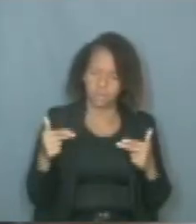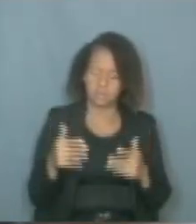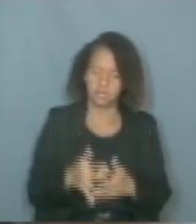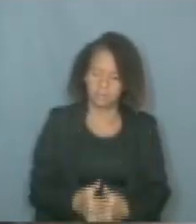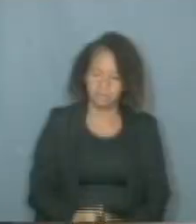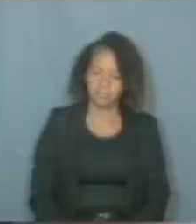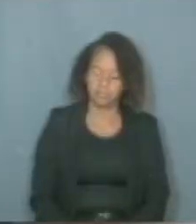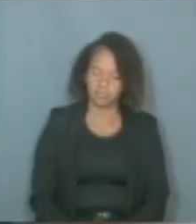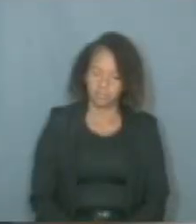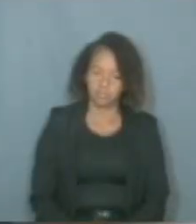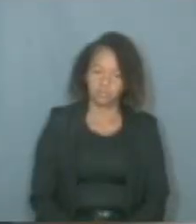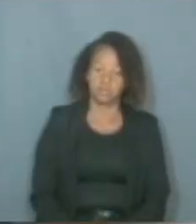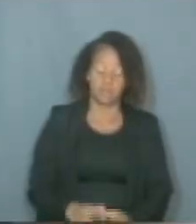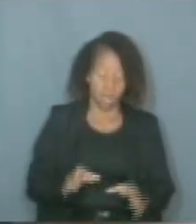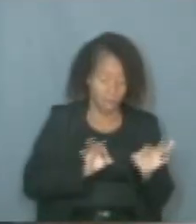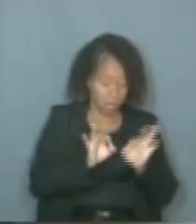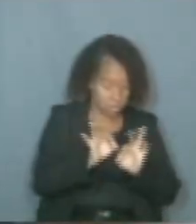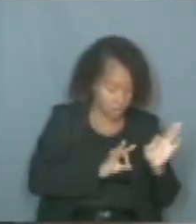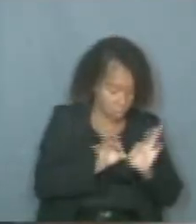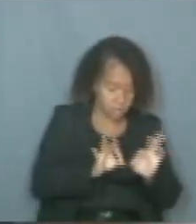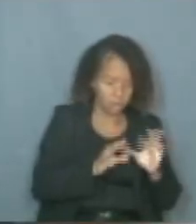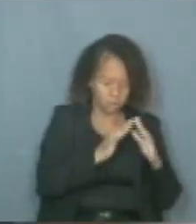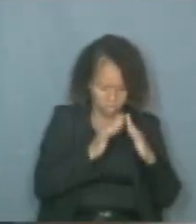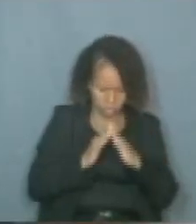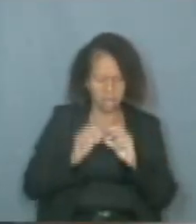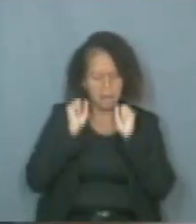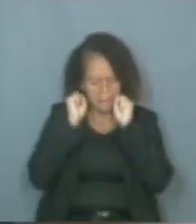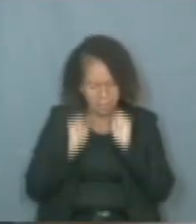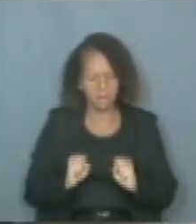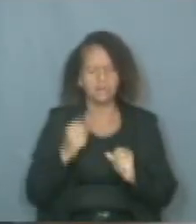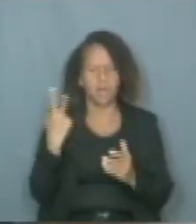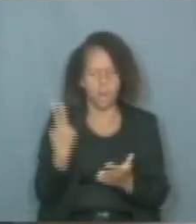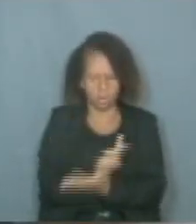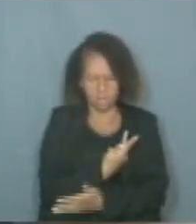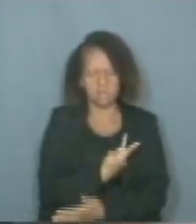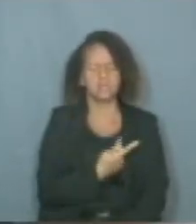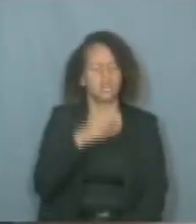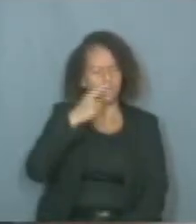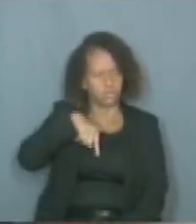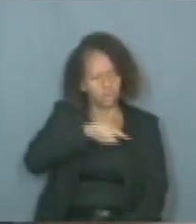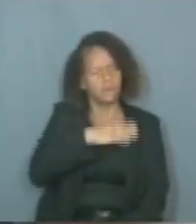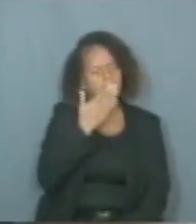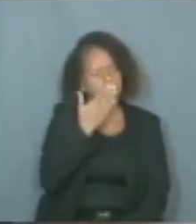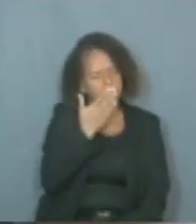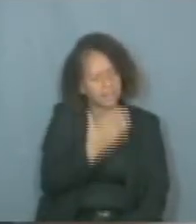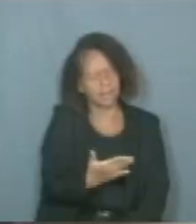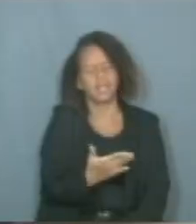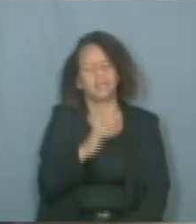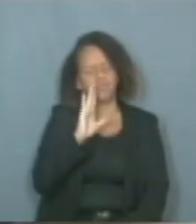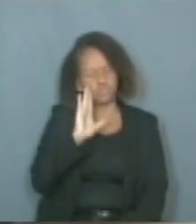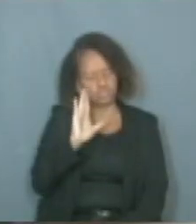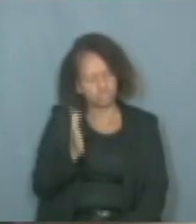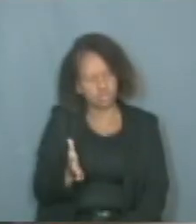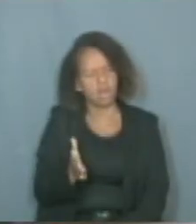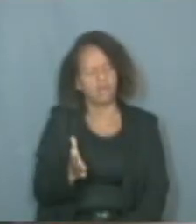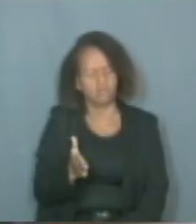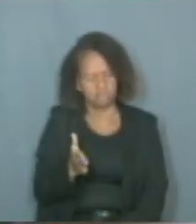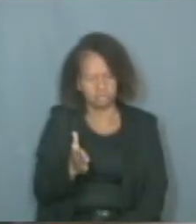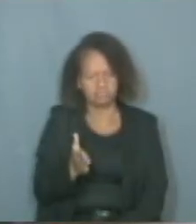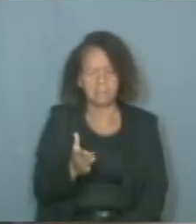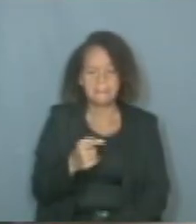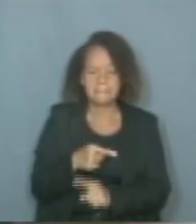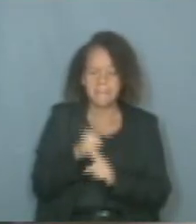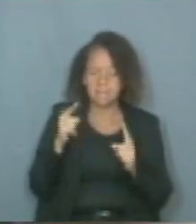ação. A zeladoria urbana pode e deve acontecer. Nós aqui pedimos muitas ações de zeladoria urbana,